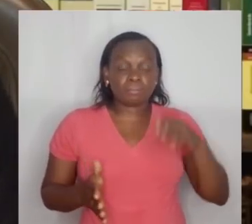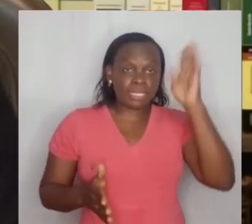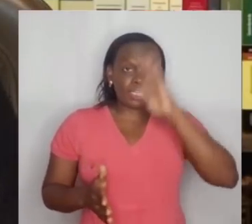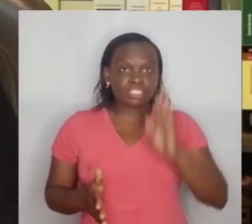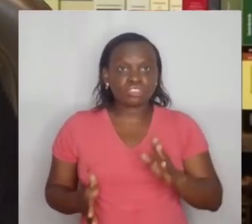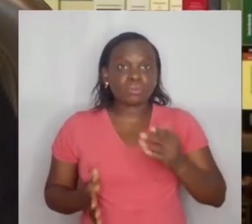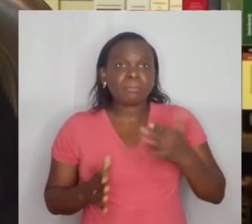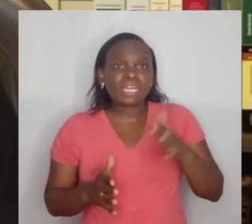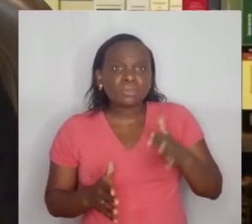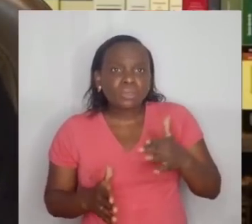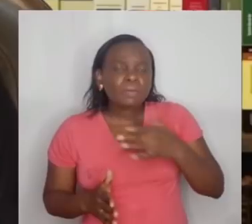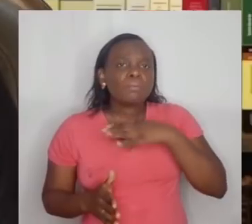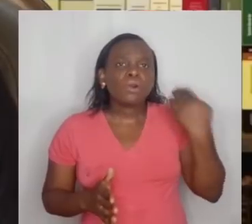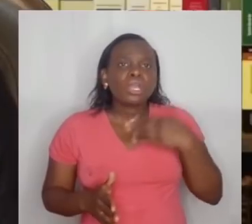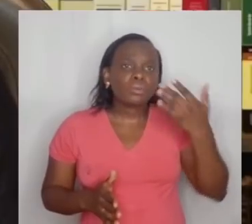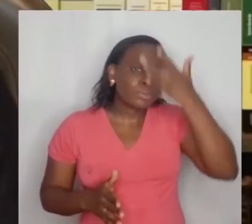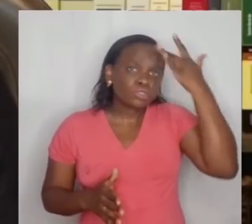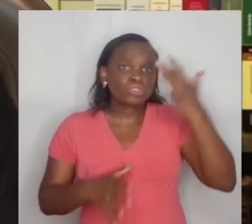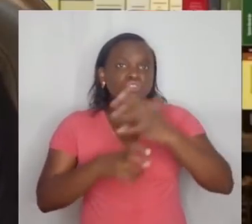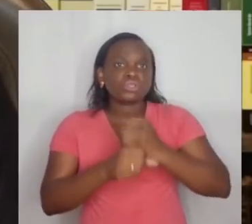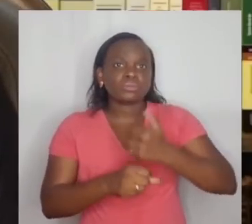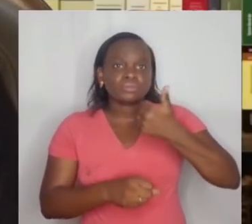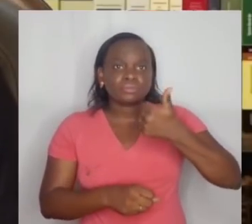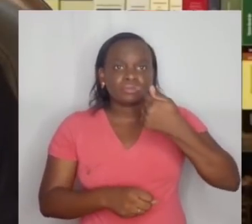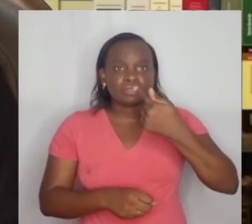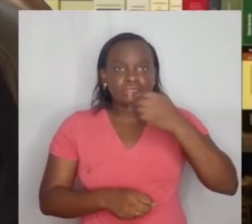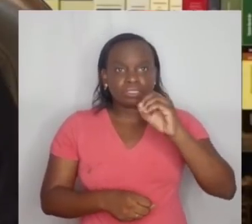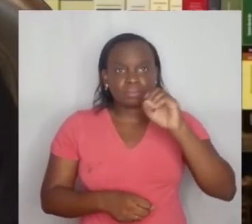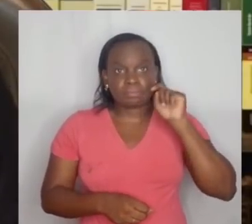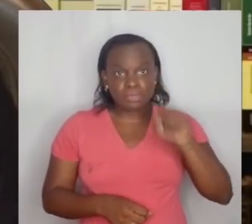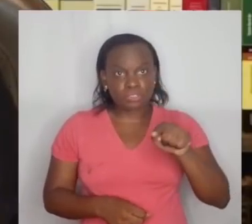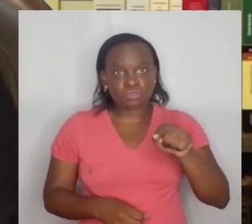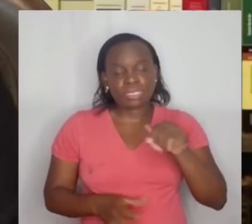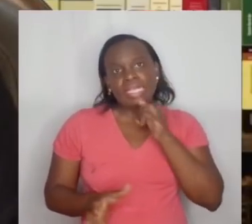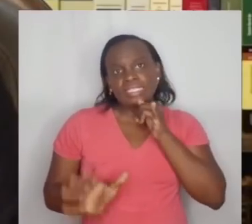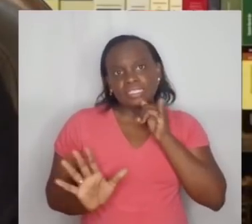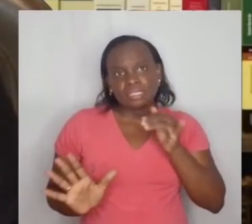de 170 mil mortes, ou